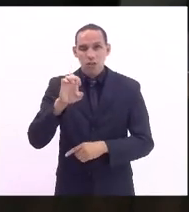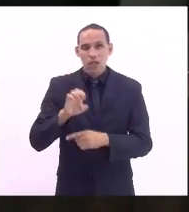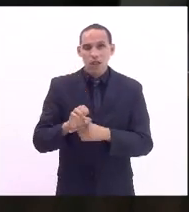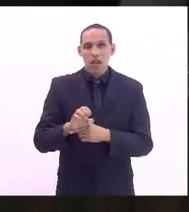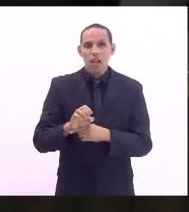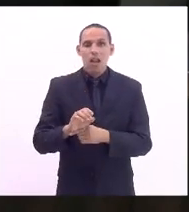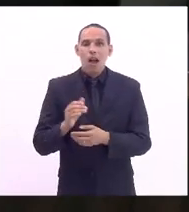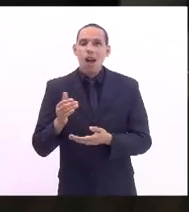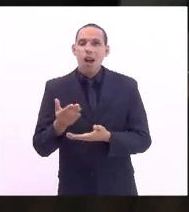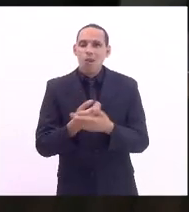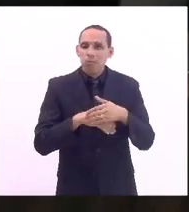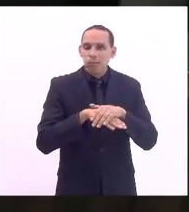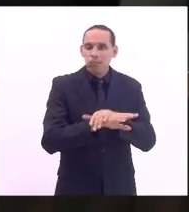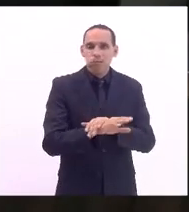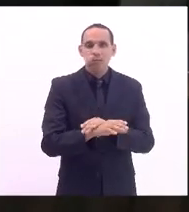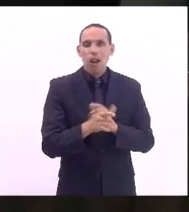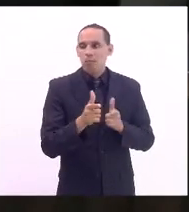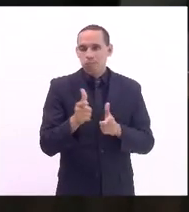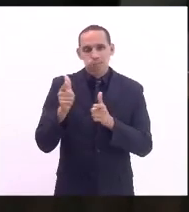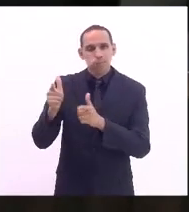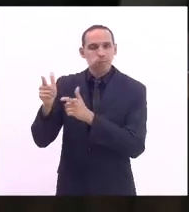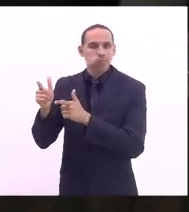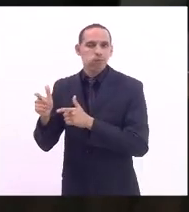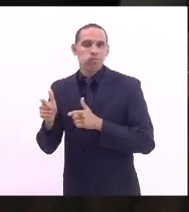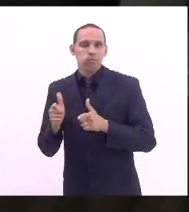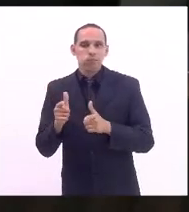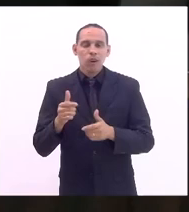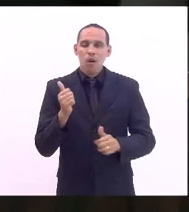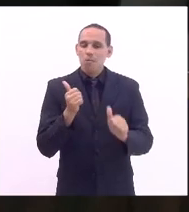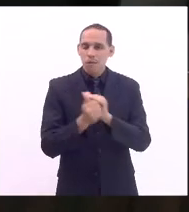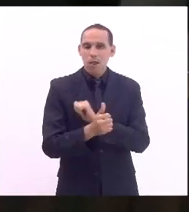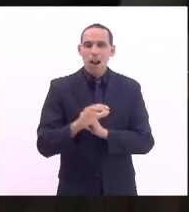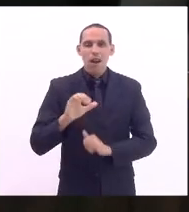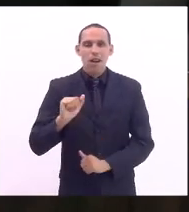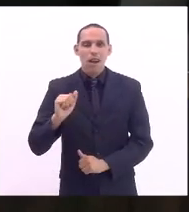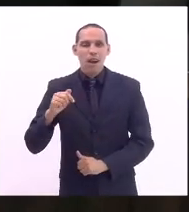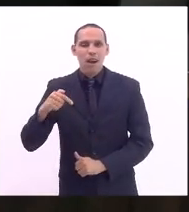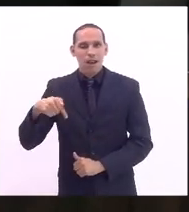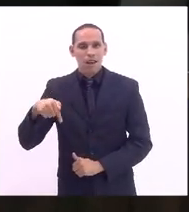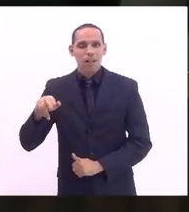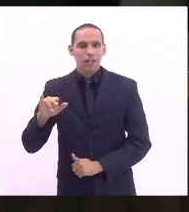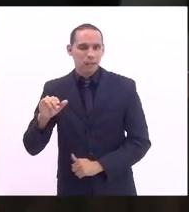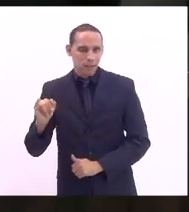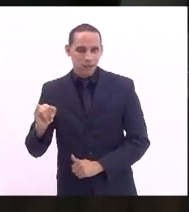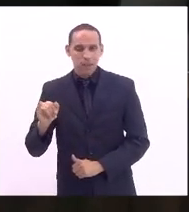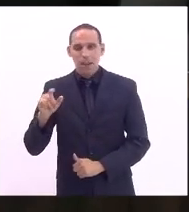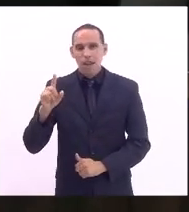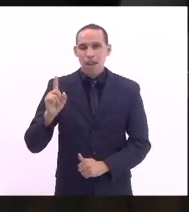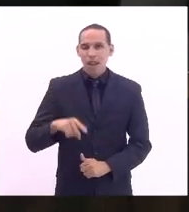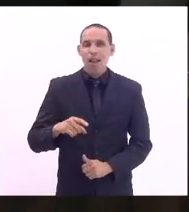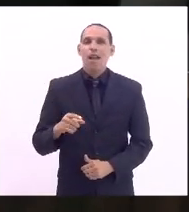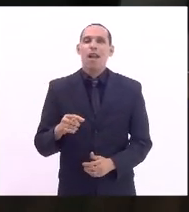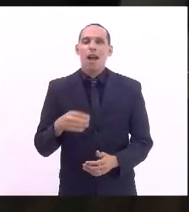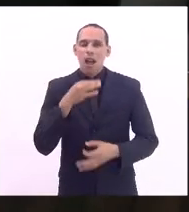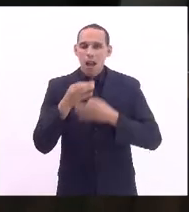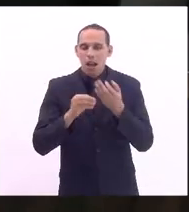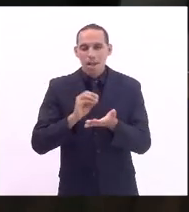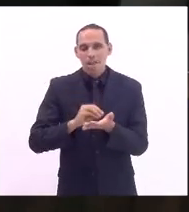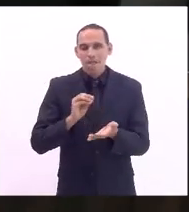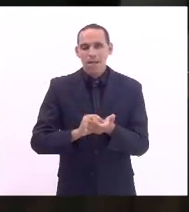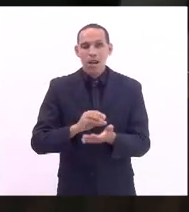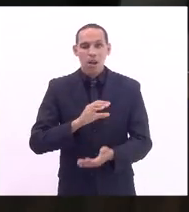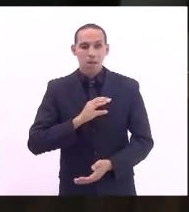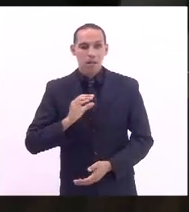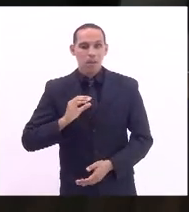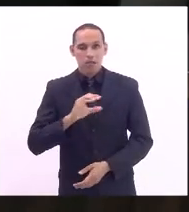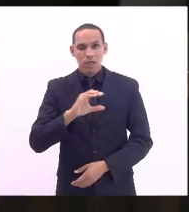Atirador, Esportivo e Caçador, CAC. Pendente de pareceres das comissões de Constituição e Justiça e Esporte e Lazer. Para emitir parecer pela Comissão